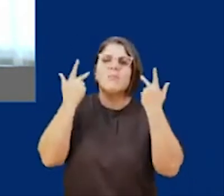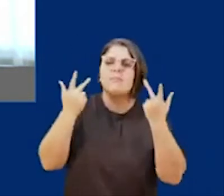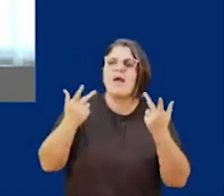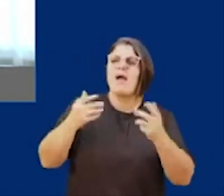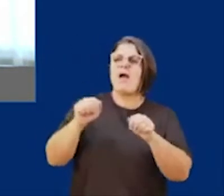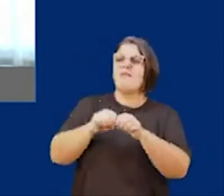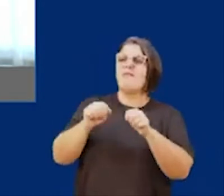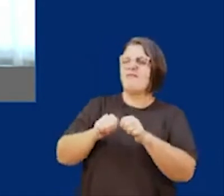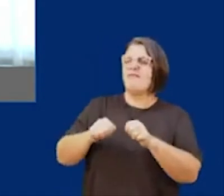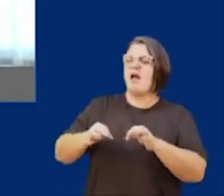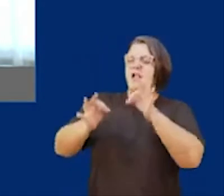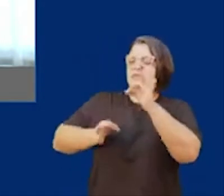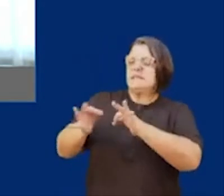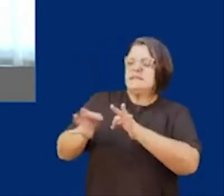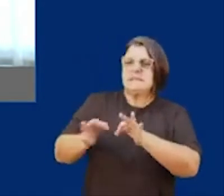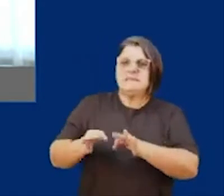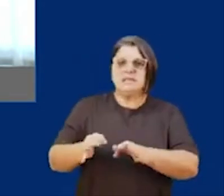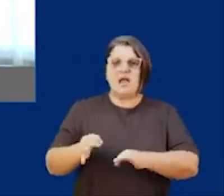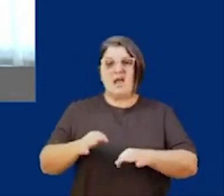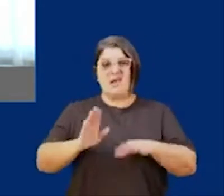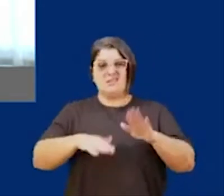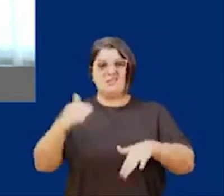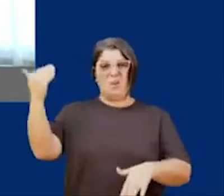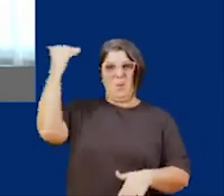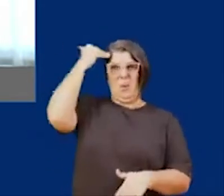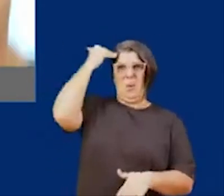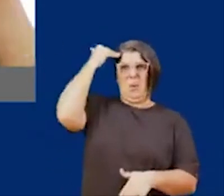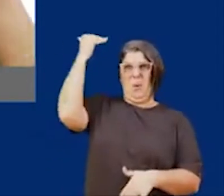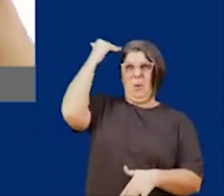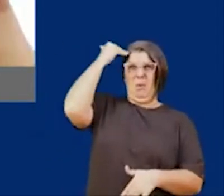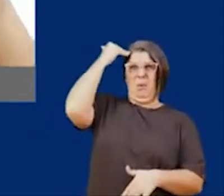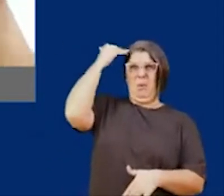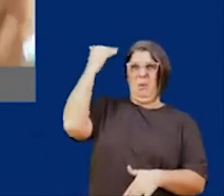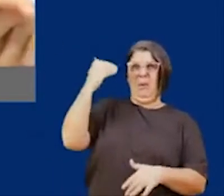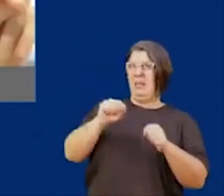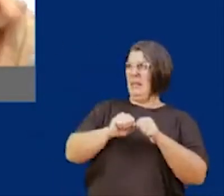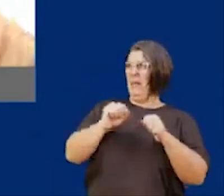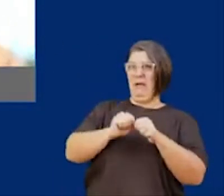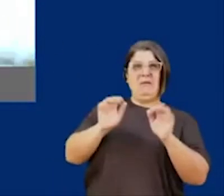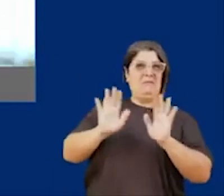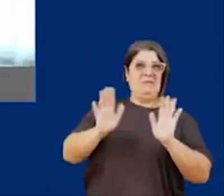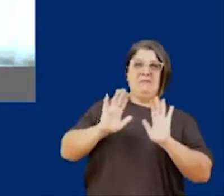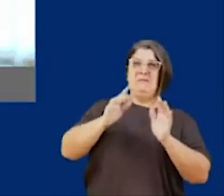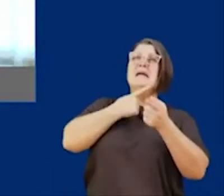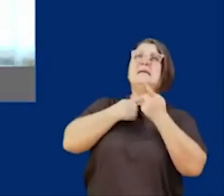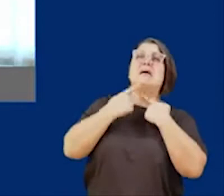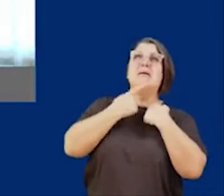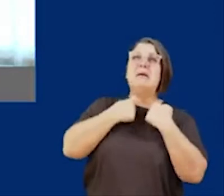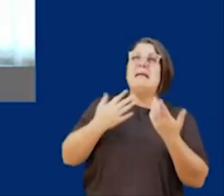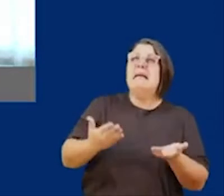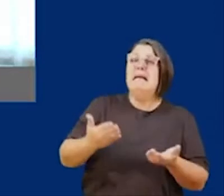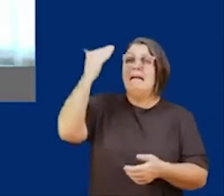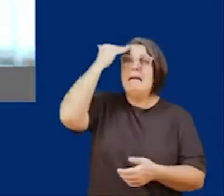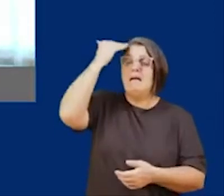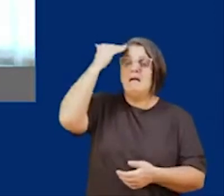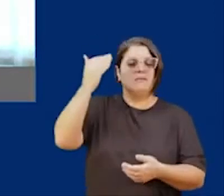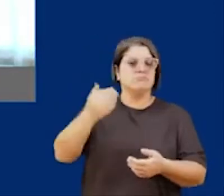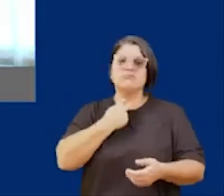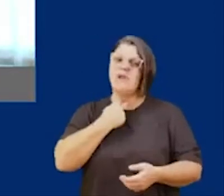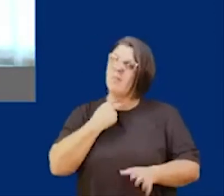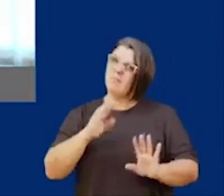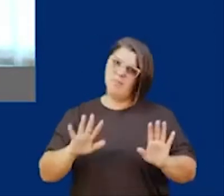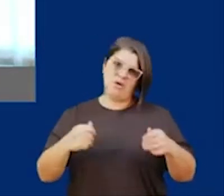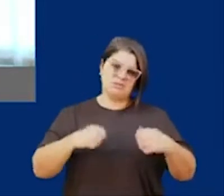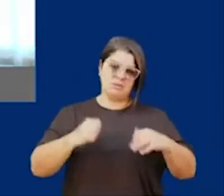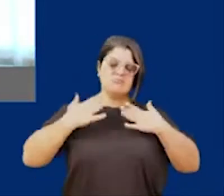vezes tem um processo de muita culpabilização de quando a gente não faz aquilo que é o desejável, né? Então, é importante a gente ter essa serenidade,